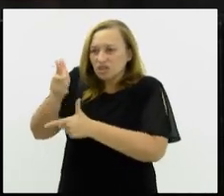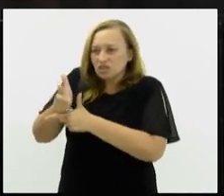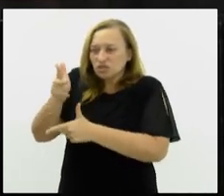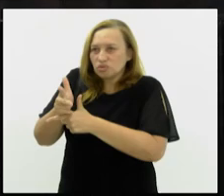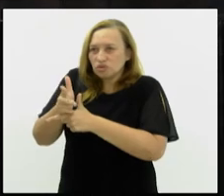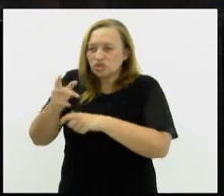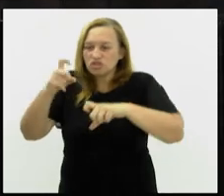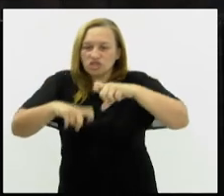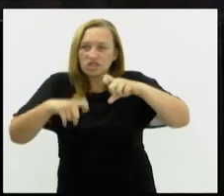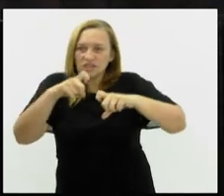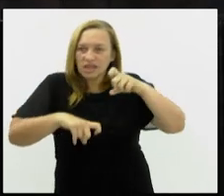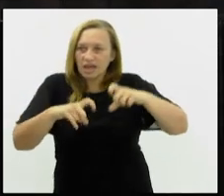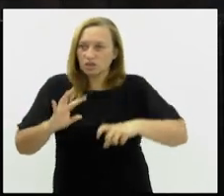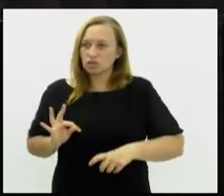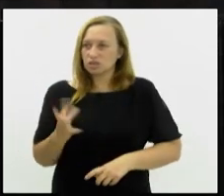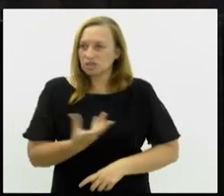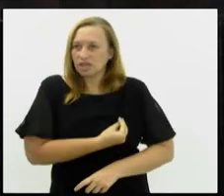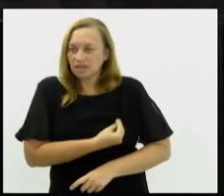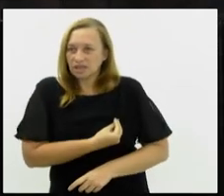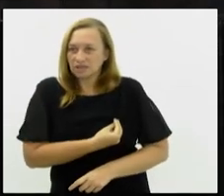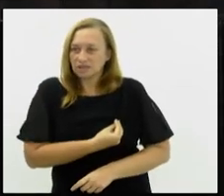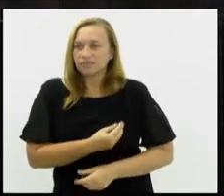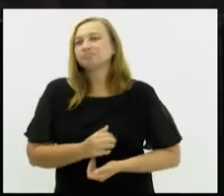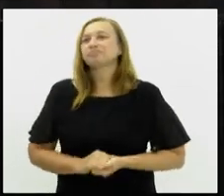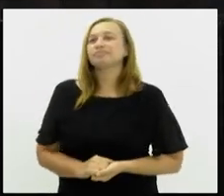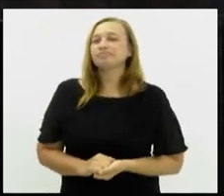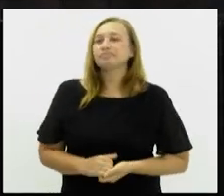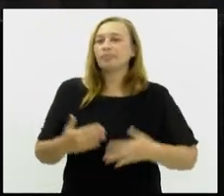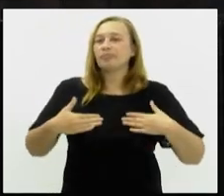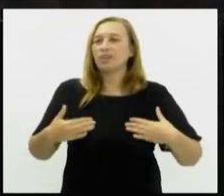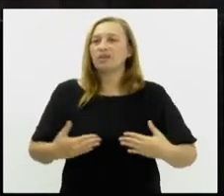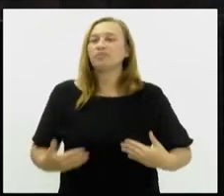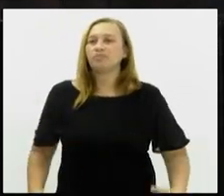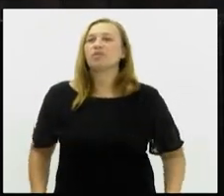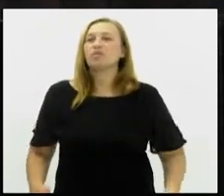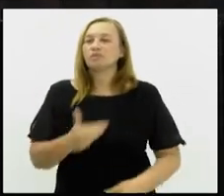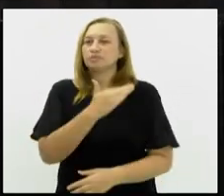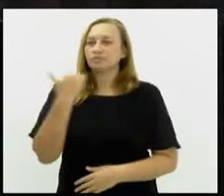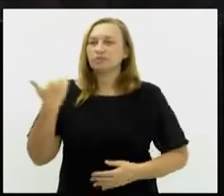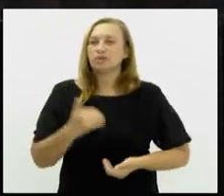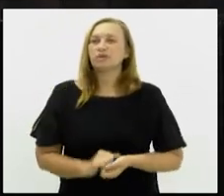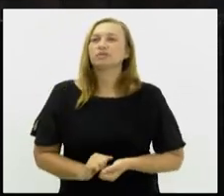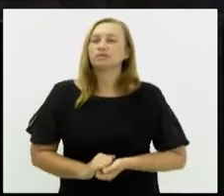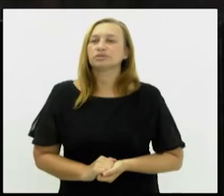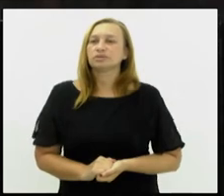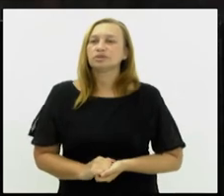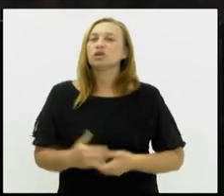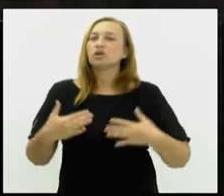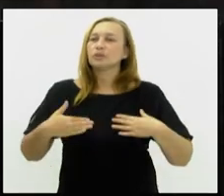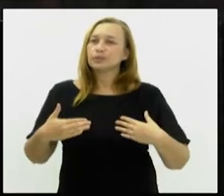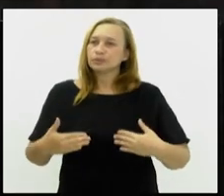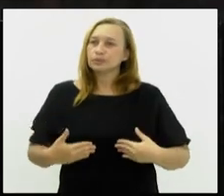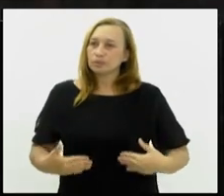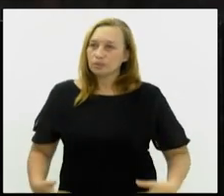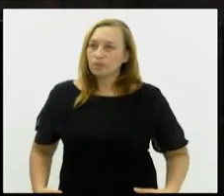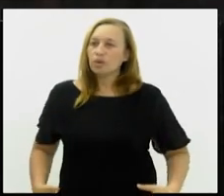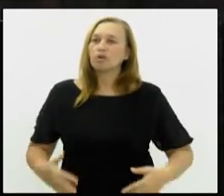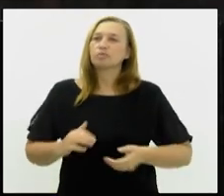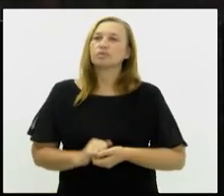que a gente vê em tudo isso que esses são os corpos matáveis, que esses são os corpos que